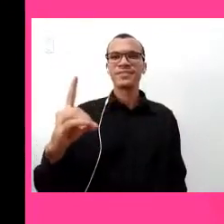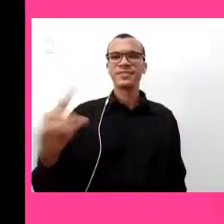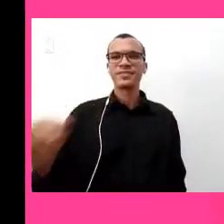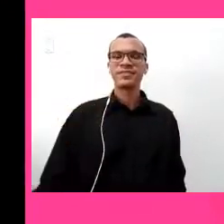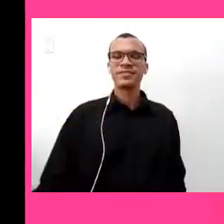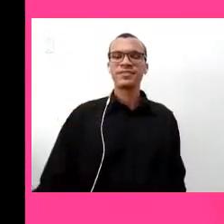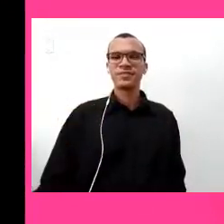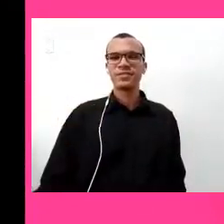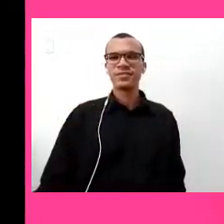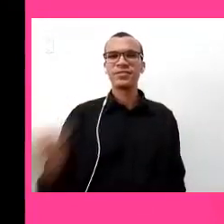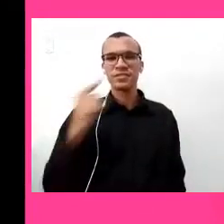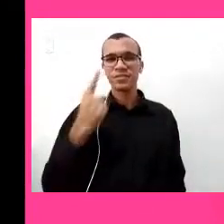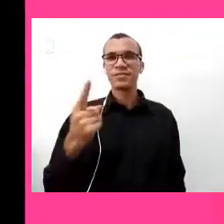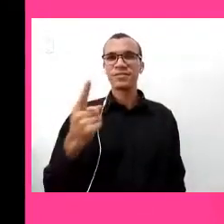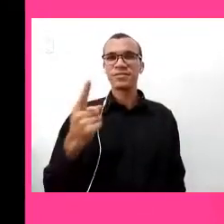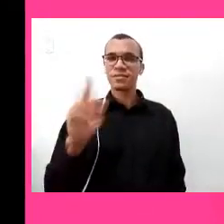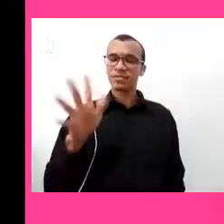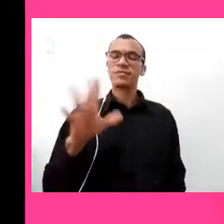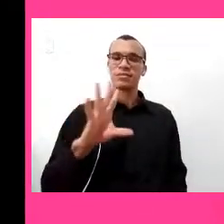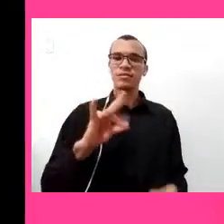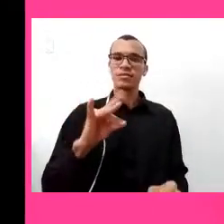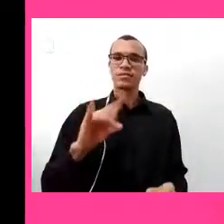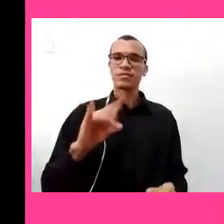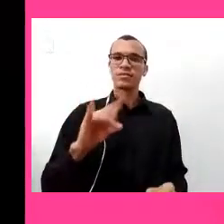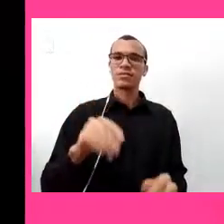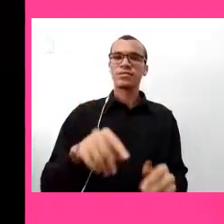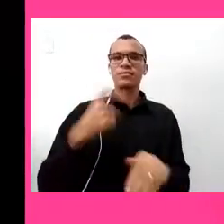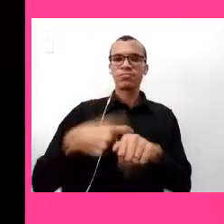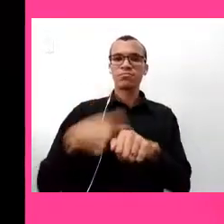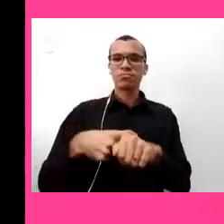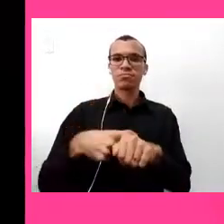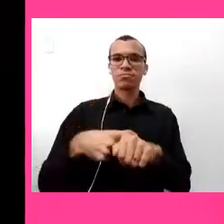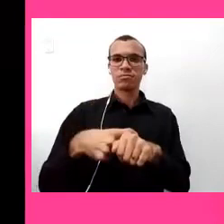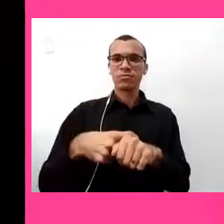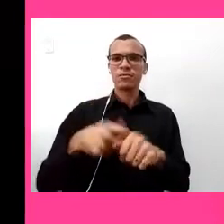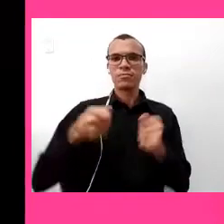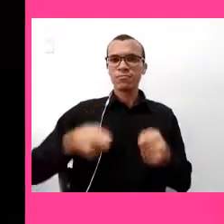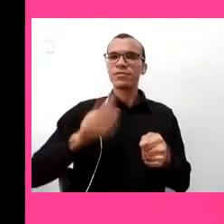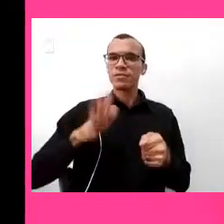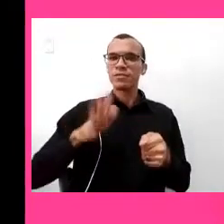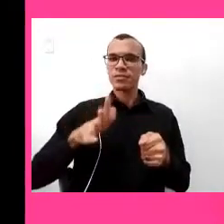colou. Tá vendo? Tá colado. Tá aqui o objeto.